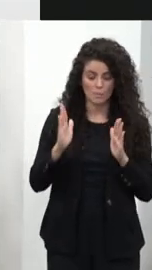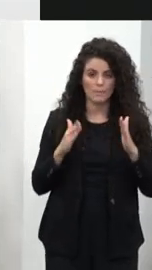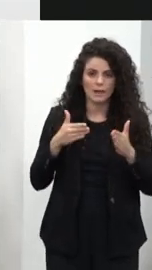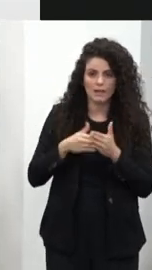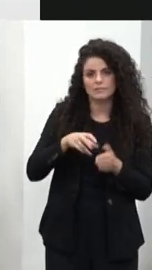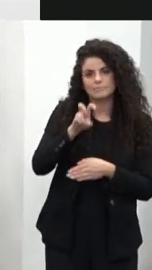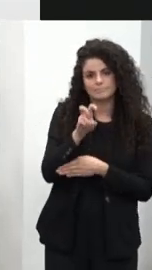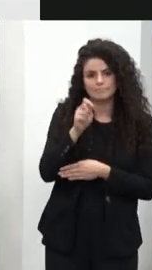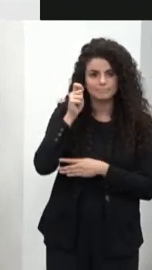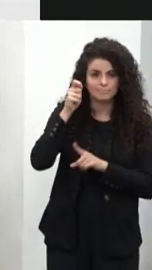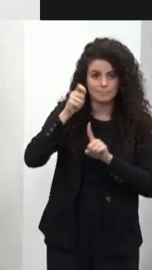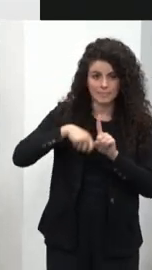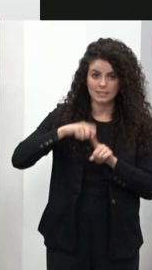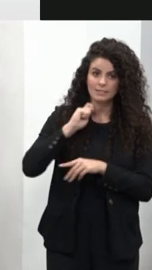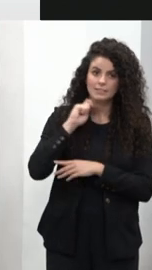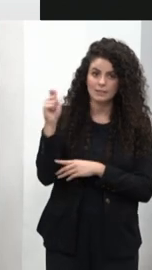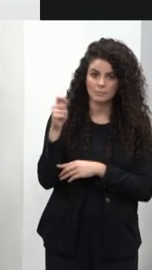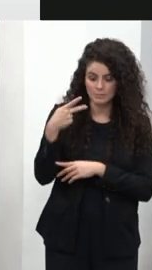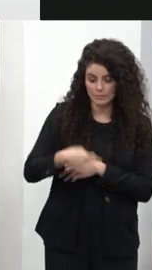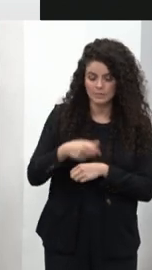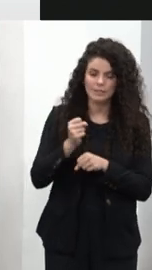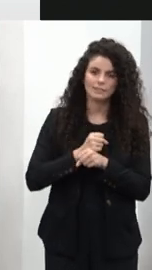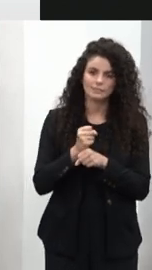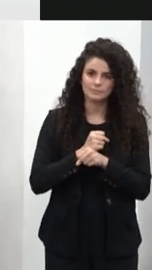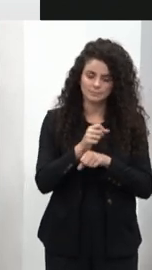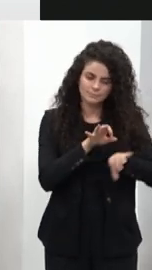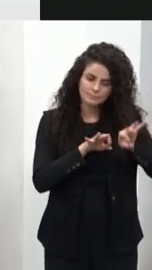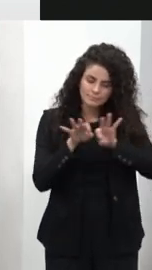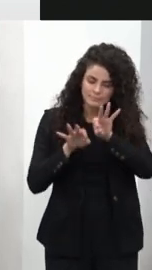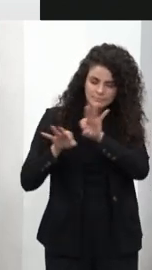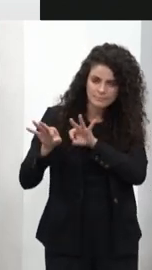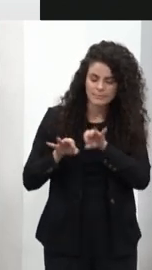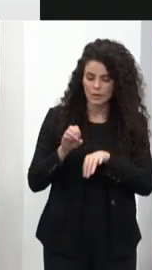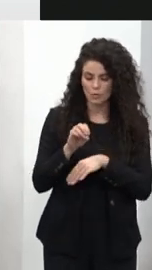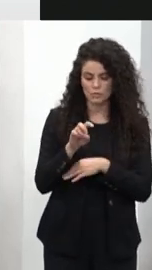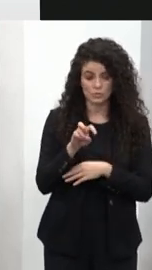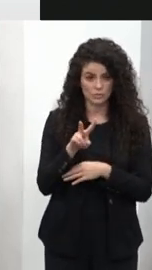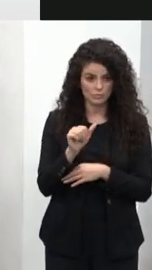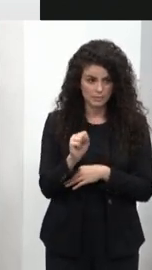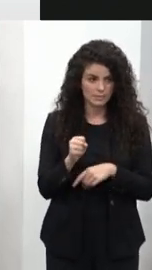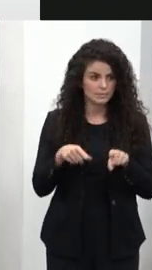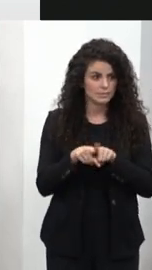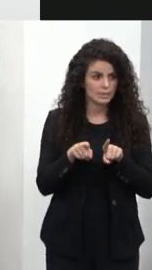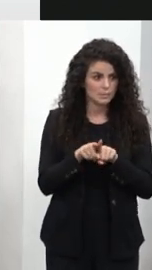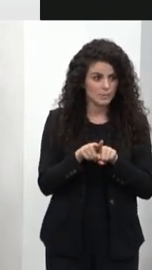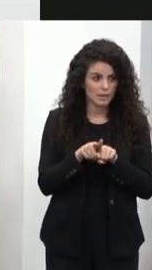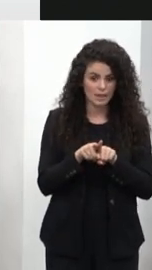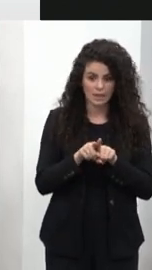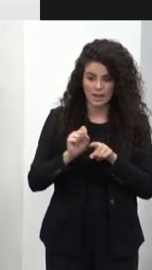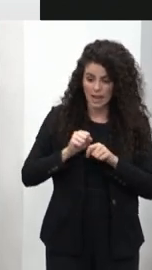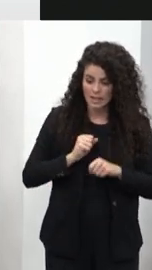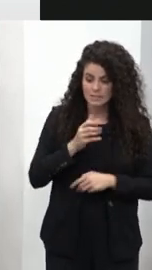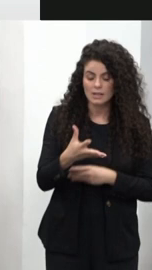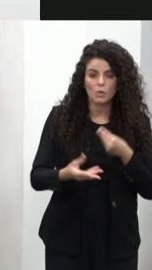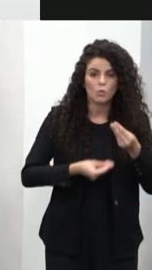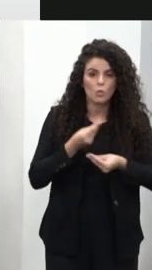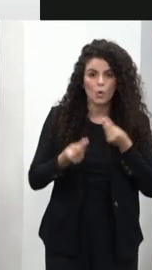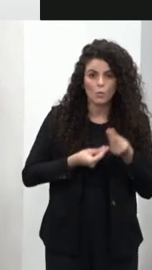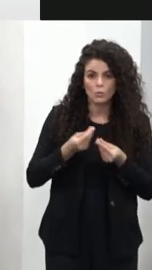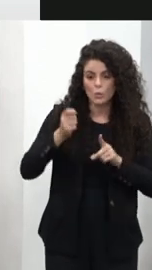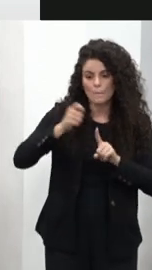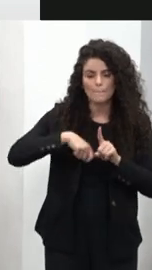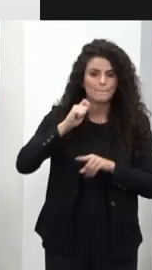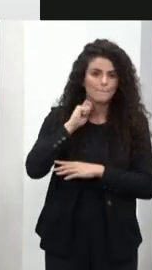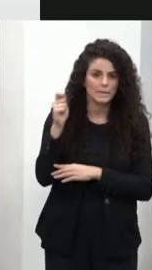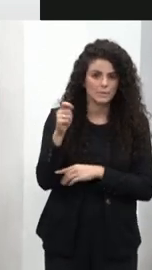deste ano organizar e realizar oitivas para elaboração dos planos de ação ainda no mês de abril depois